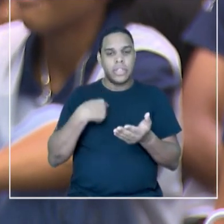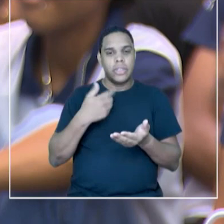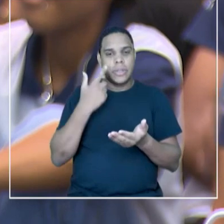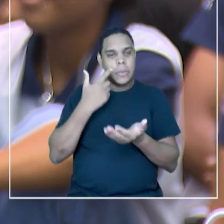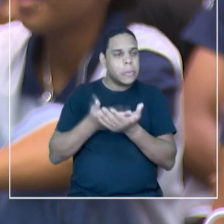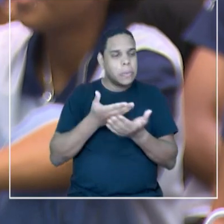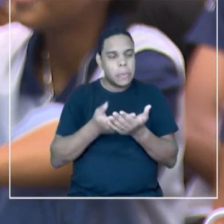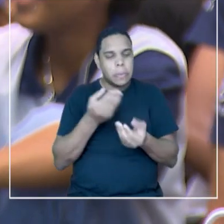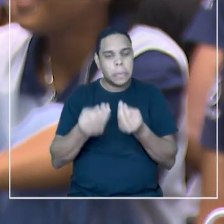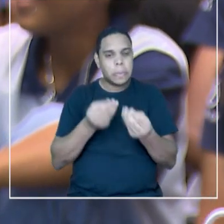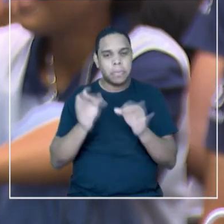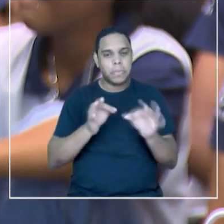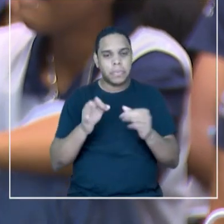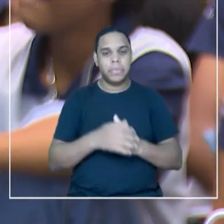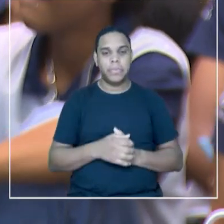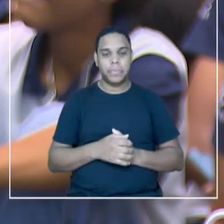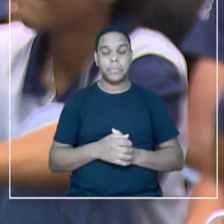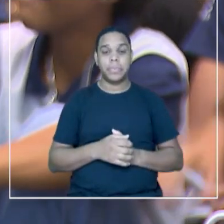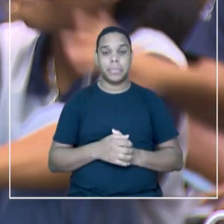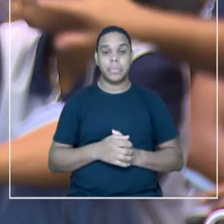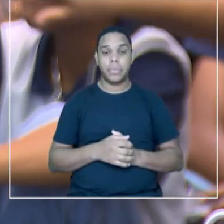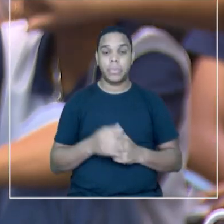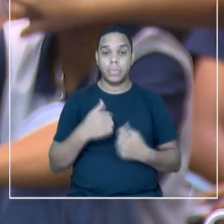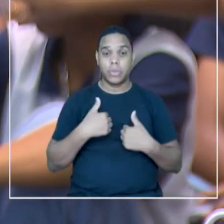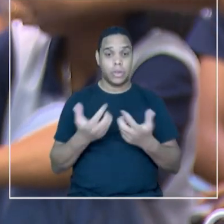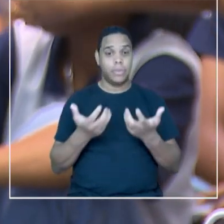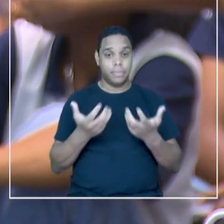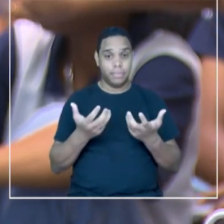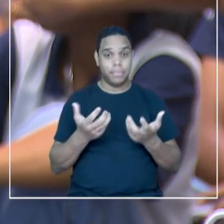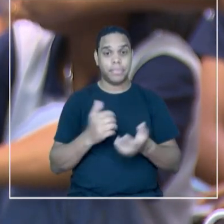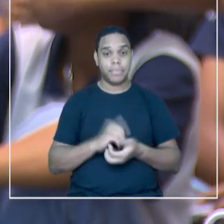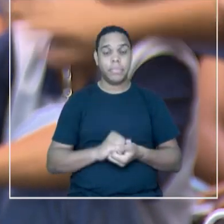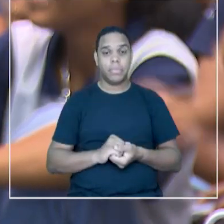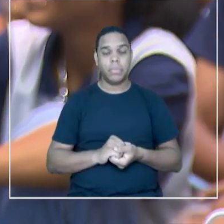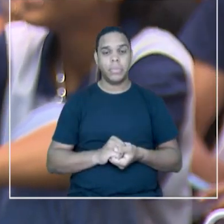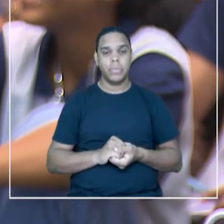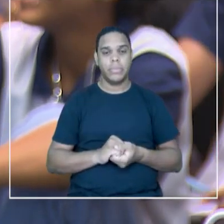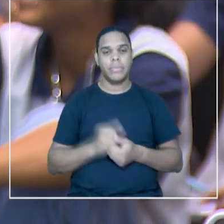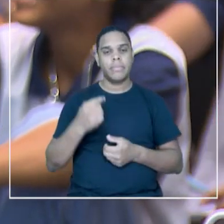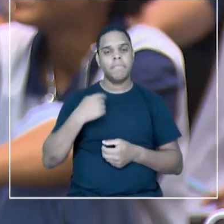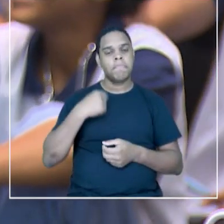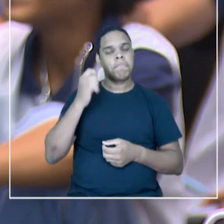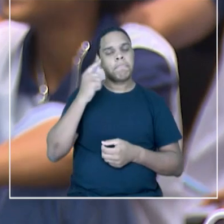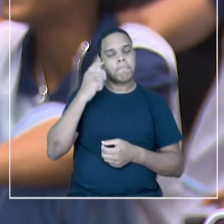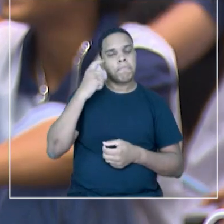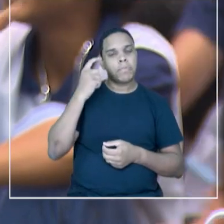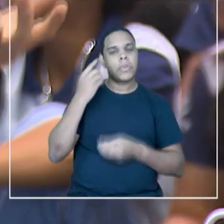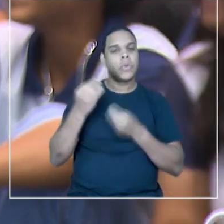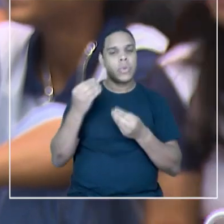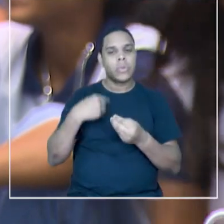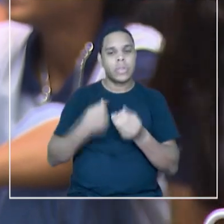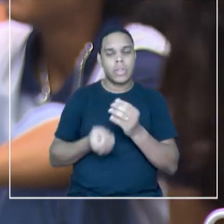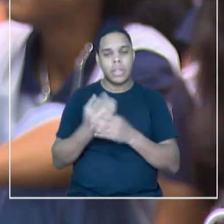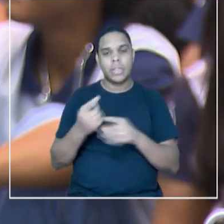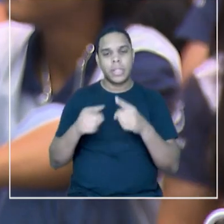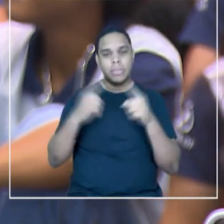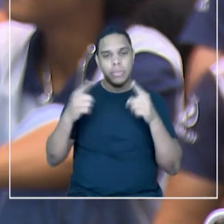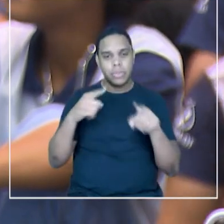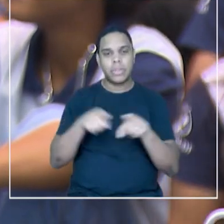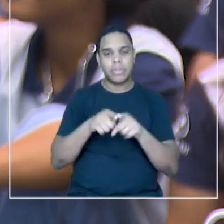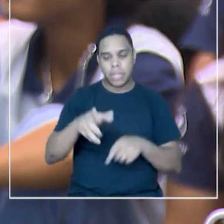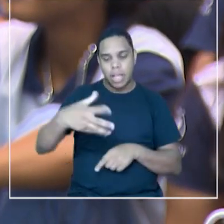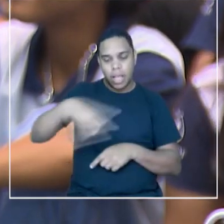tal, eu também quis, de alguma forma, eu tive uma inspiração de querer produzir um álbum inspirado nas raízes